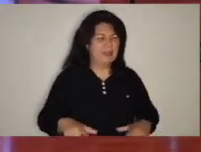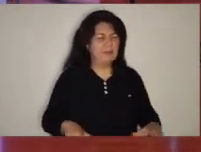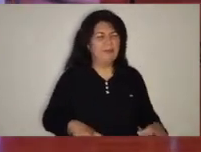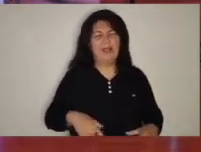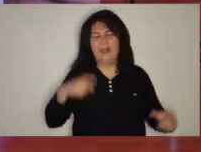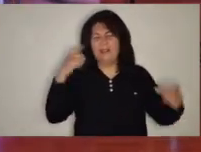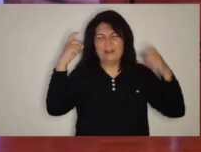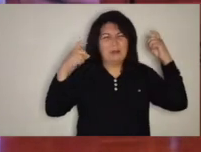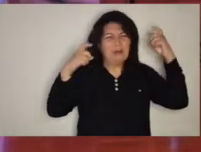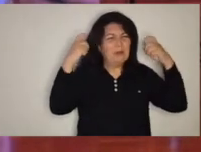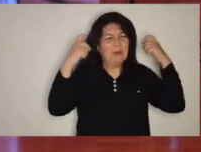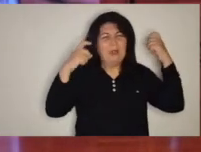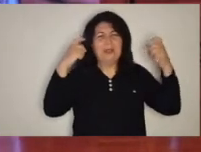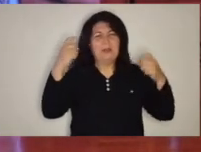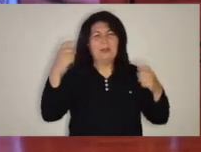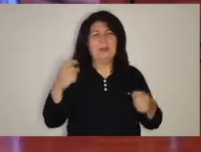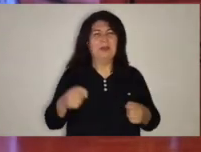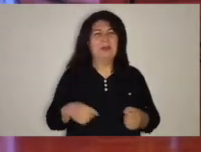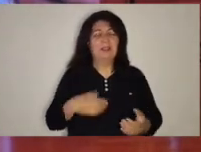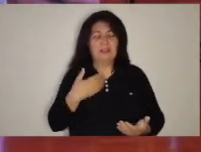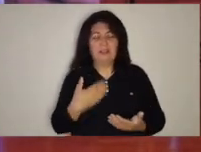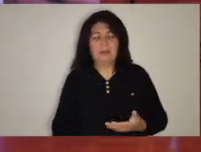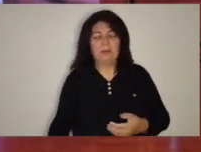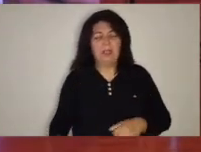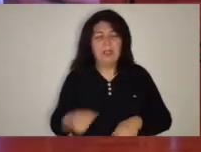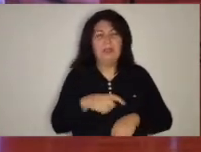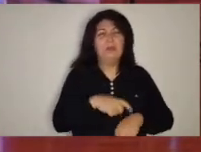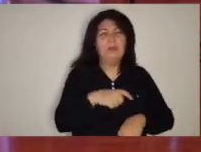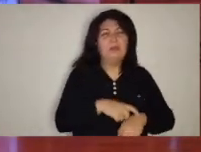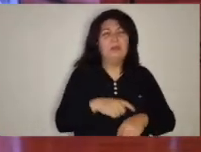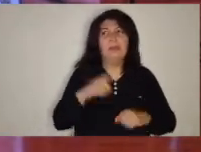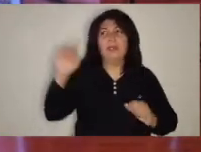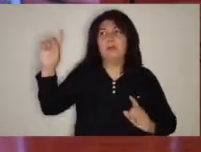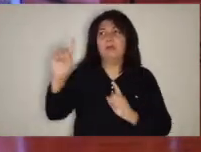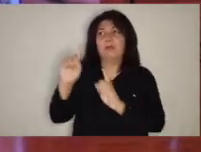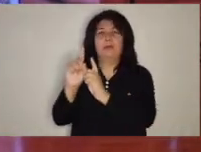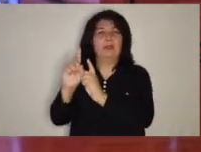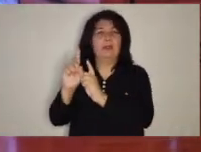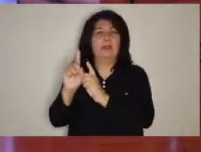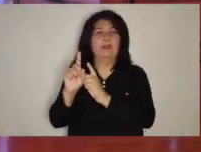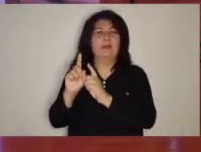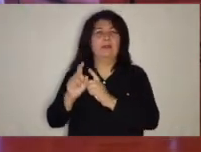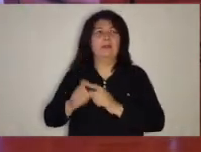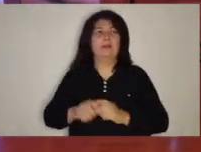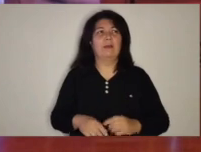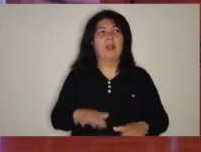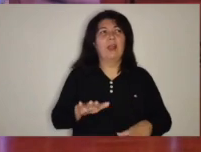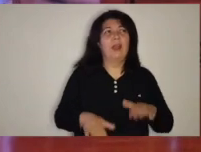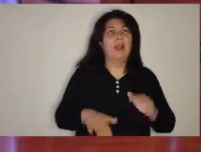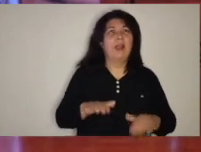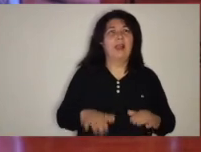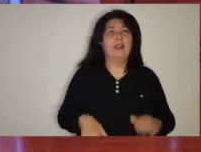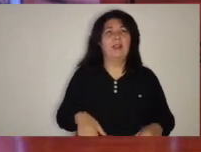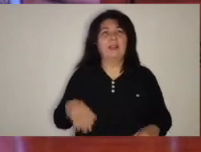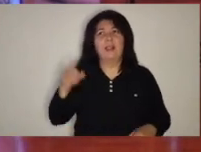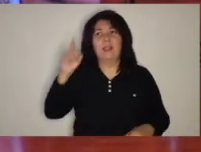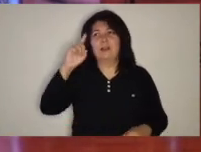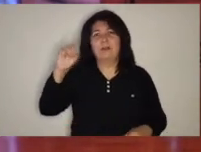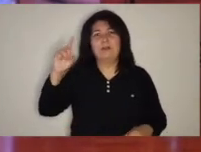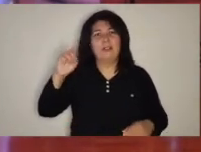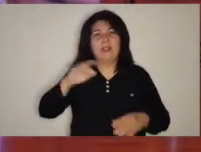a gente tem que ter com o Senhor. Muitas das vezes a gente chega no final do dia, o dia já acabou e a gente não teve o